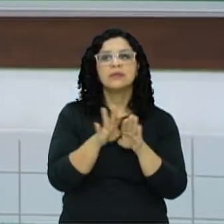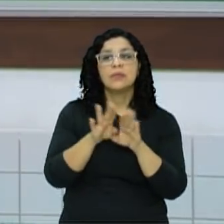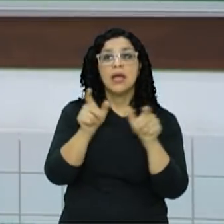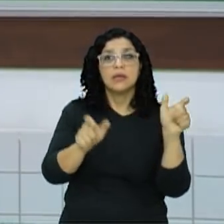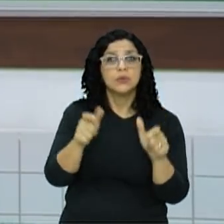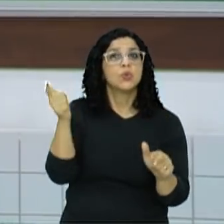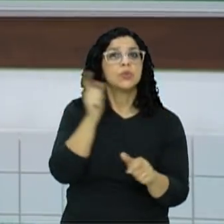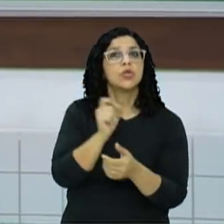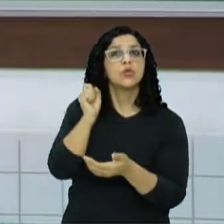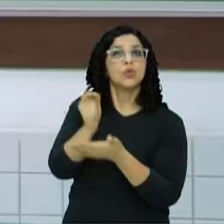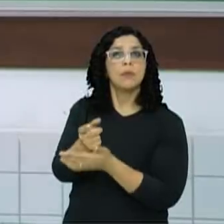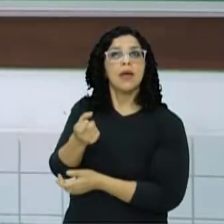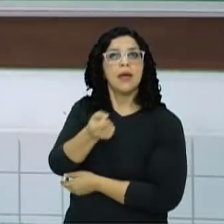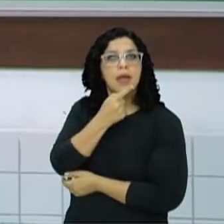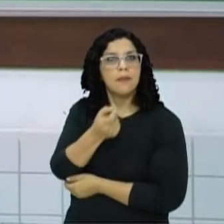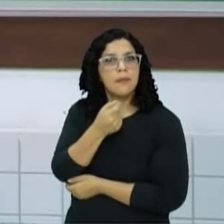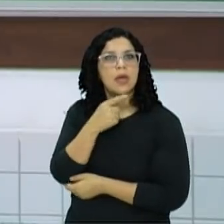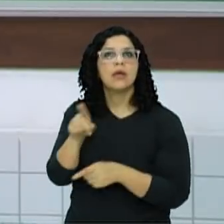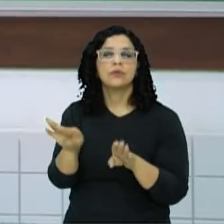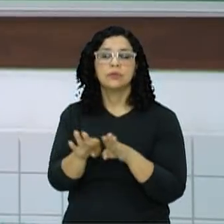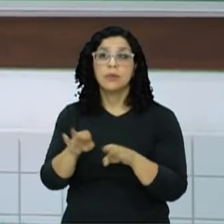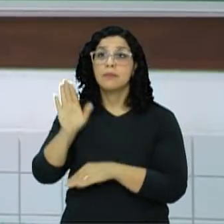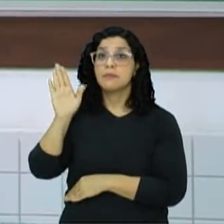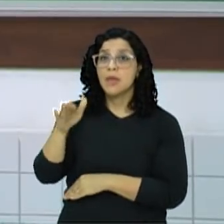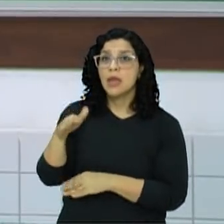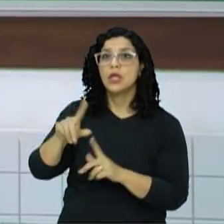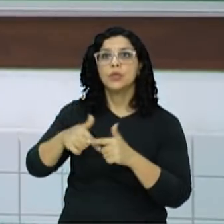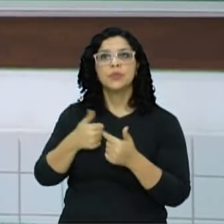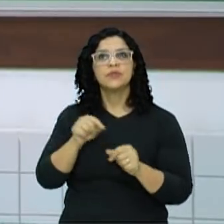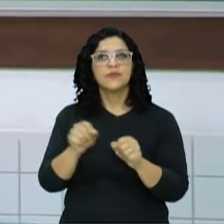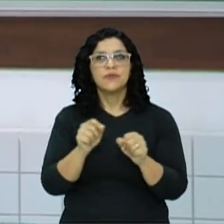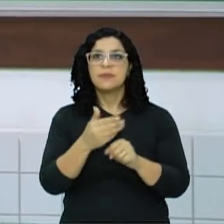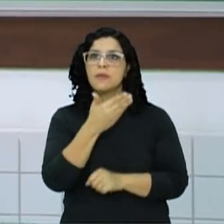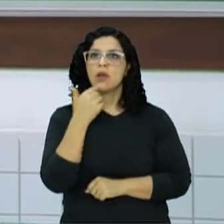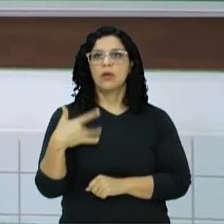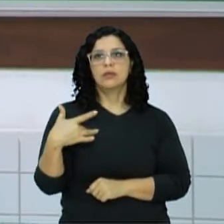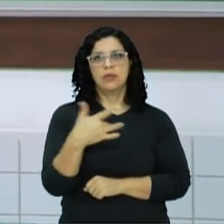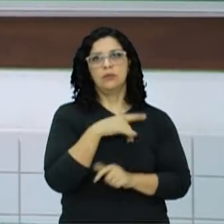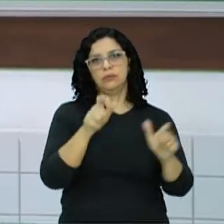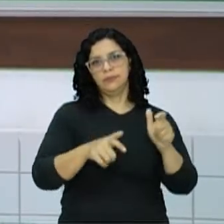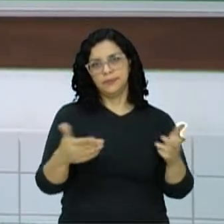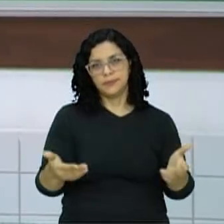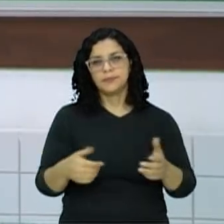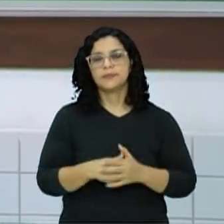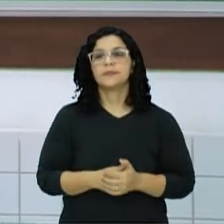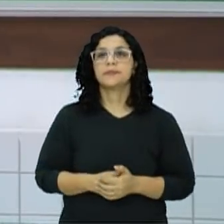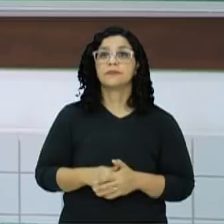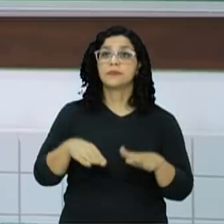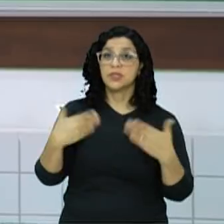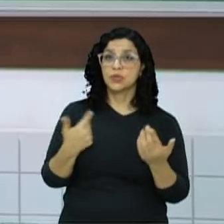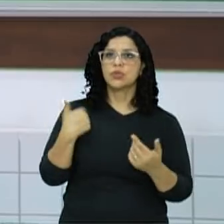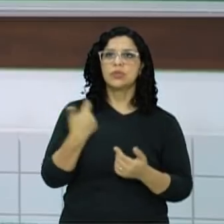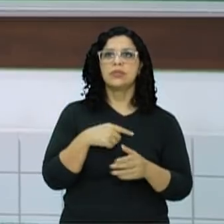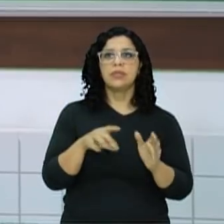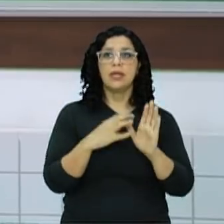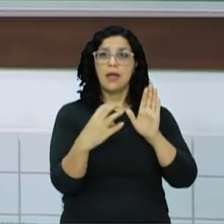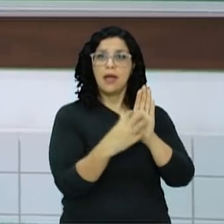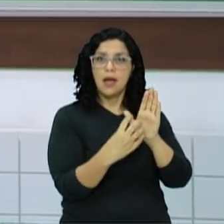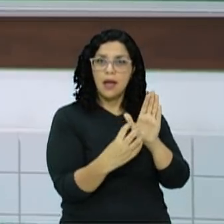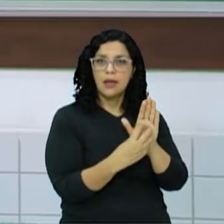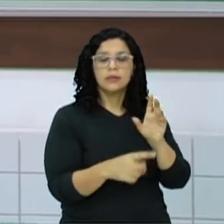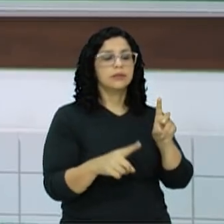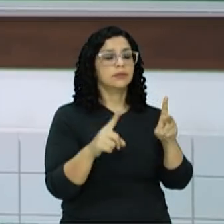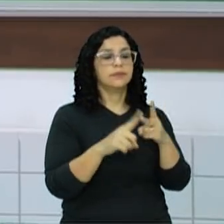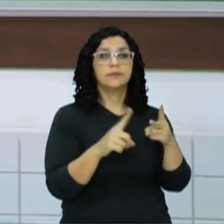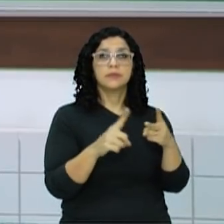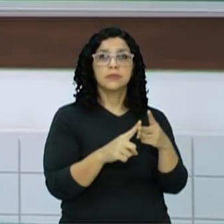da população a medicamentos e, claro, isso causou uma melhora na saúde da população. Então você tem o combate à AIDS aí,